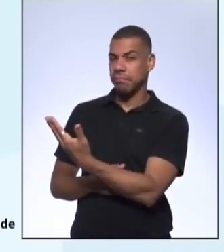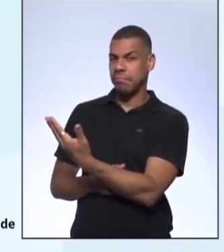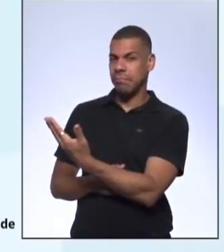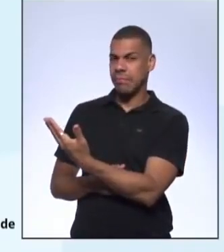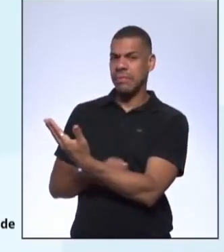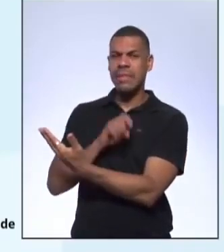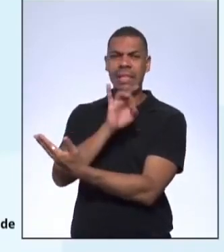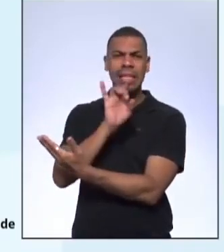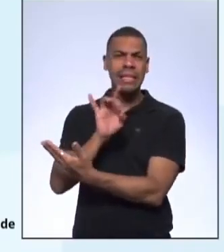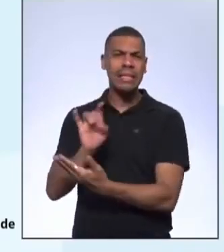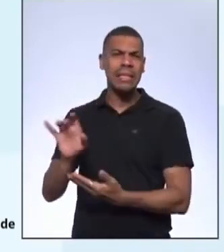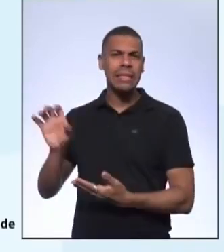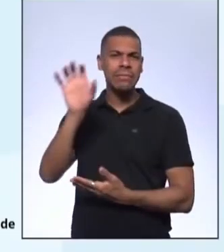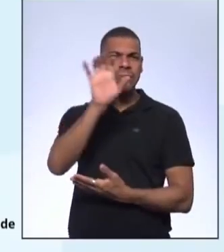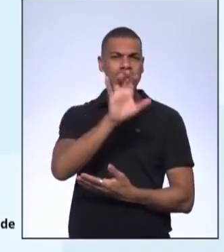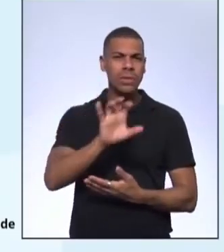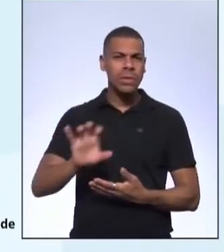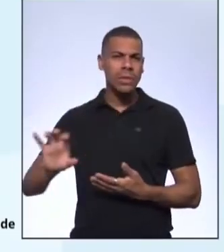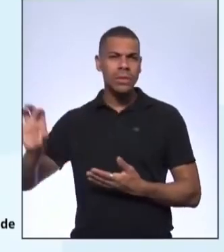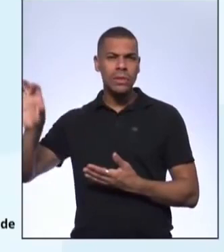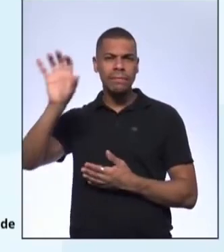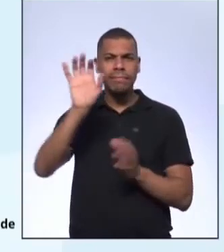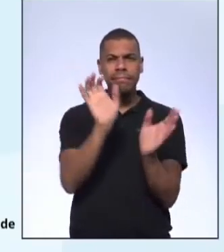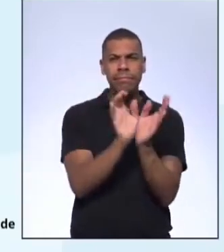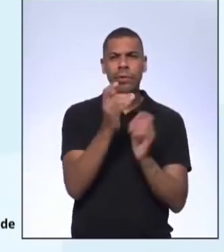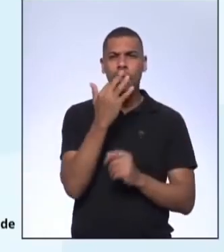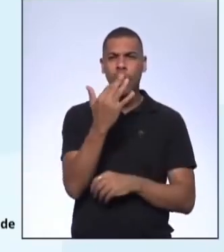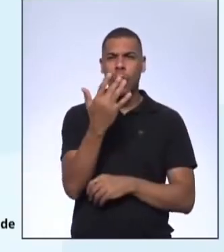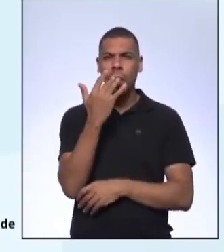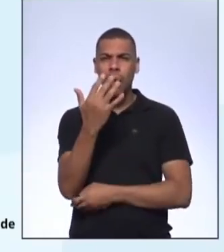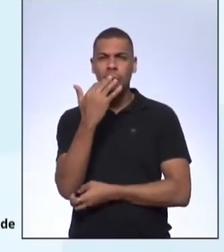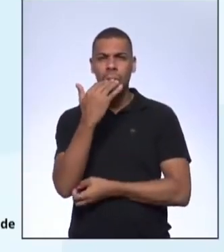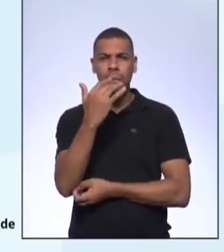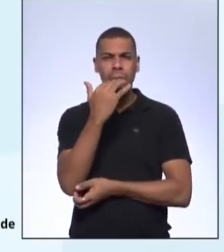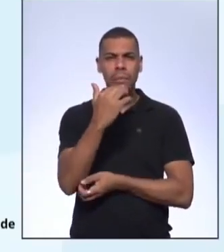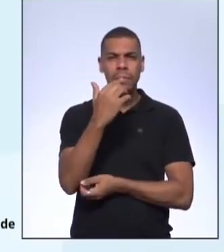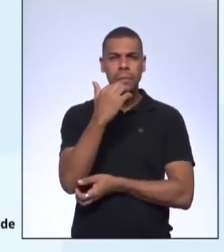cada regionalizaçãozinha, ou seja, cada grupinho de cores